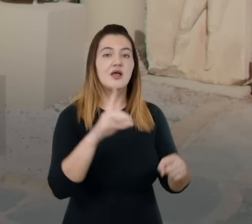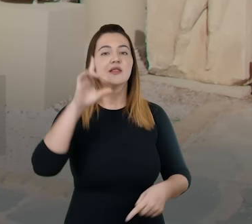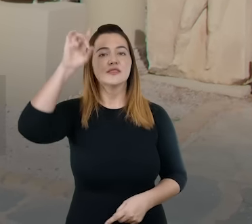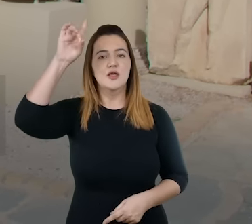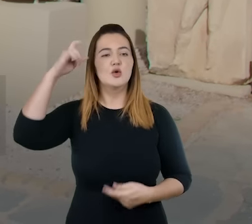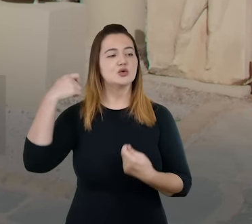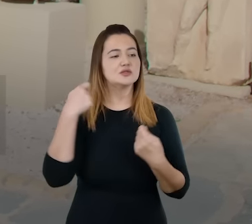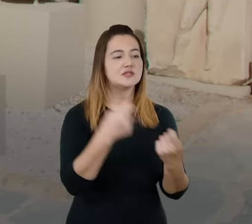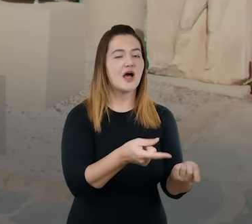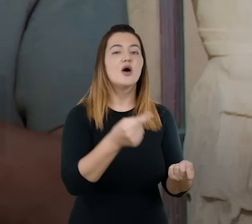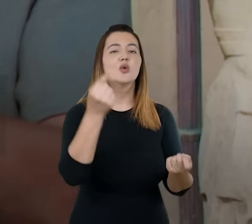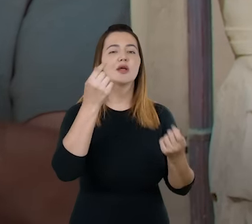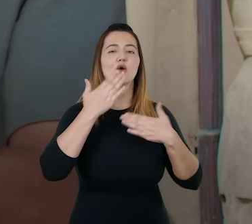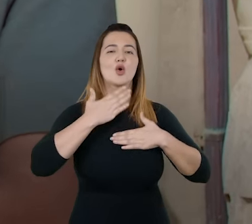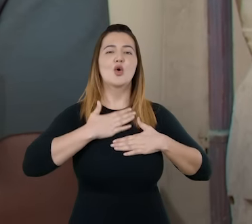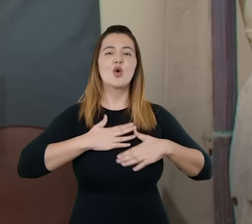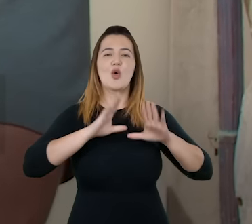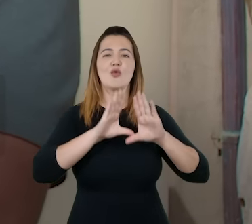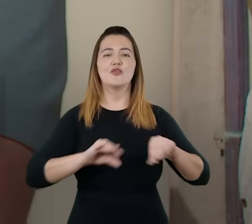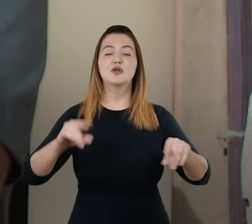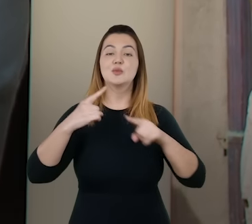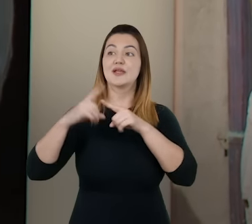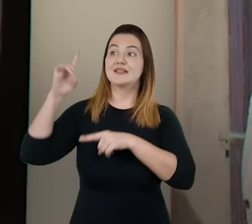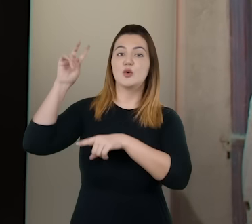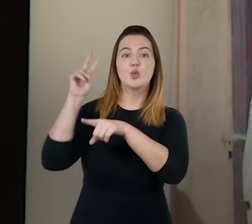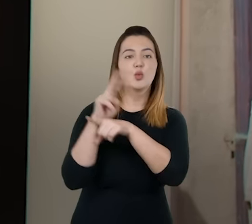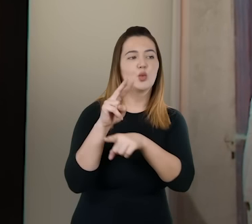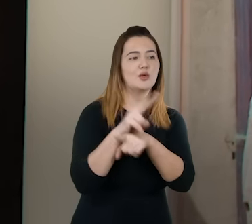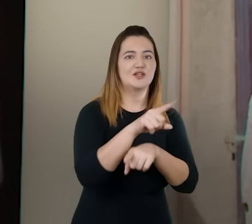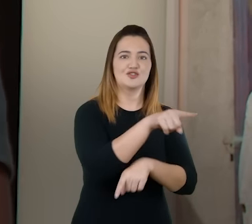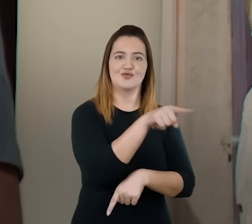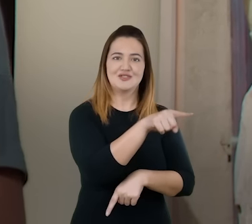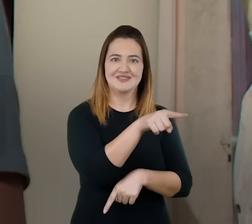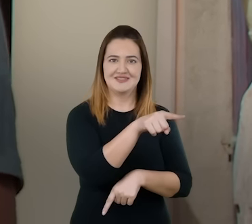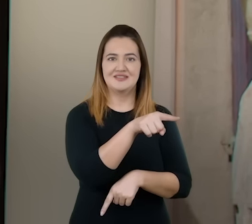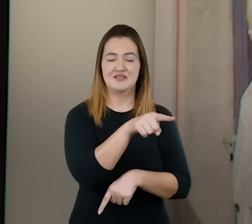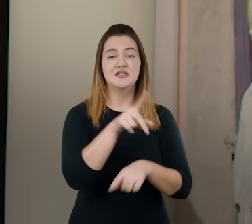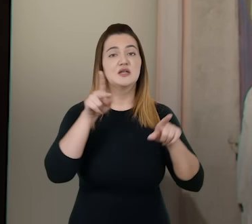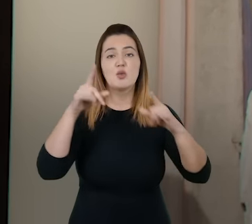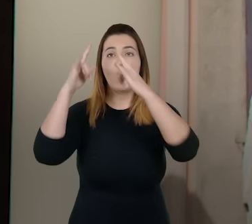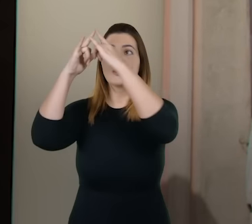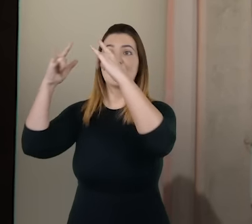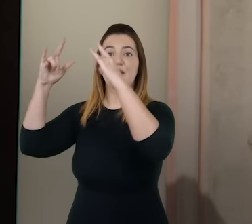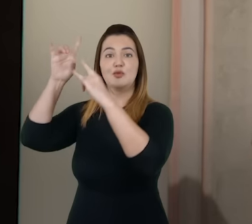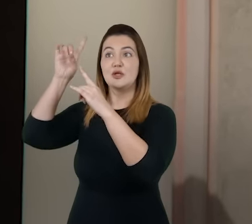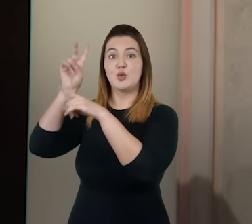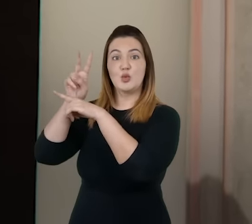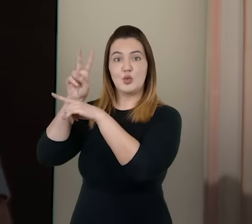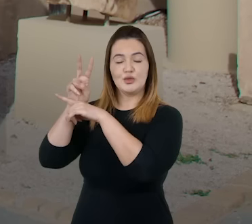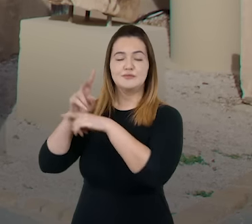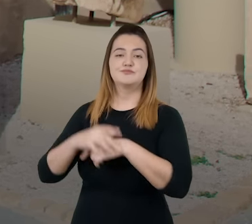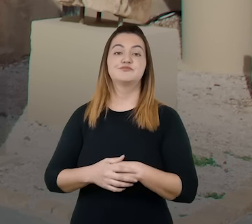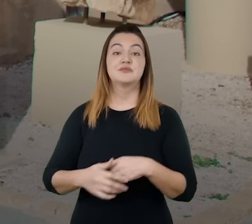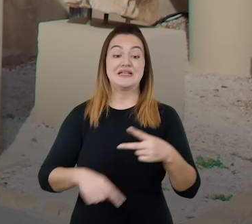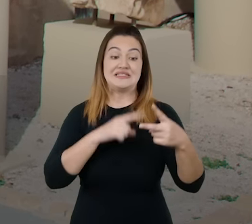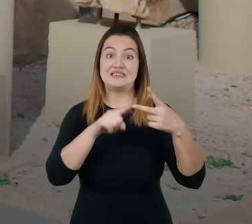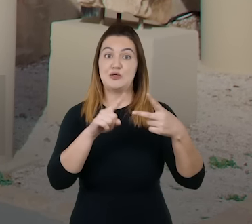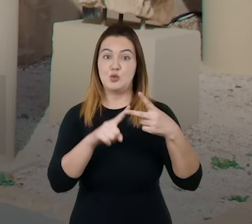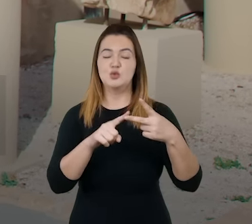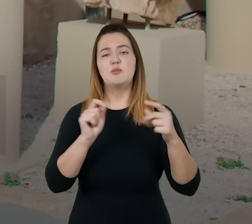porque Deus trará vingança. Porque Deus cuidará de você como Ele cuida do seu próprio templo, do seu próprio santuário. A